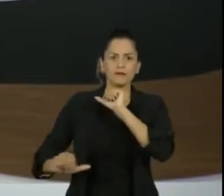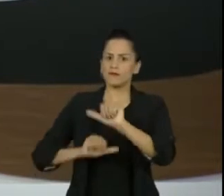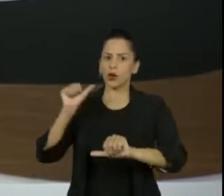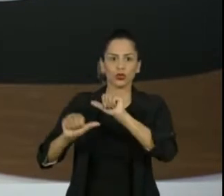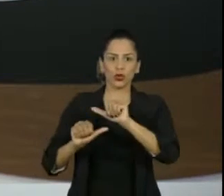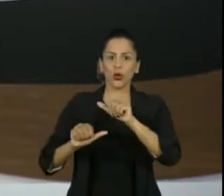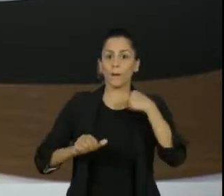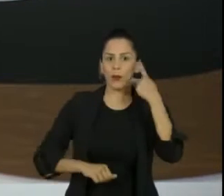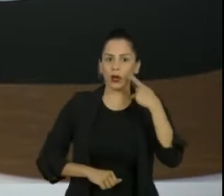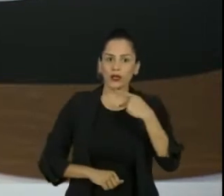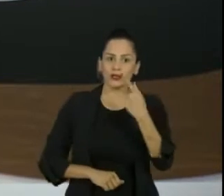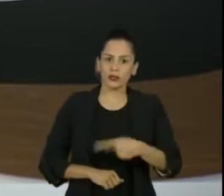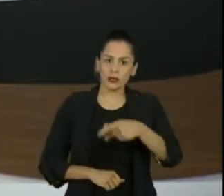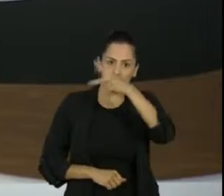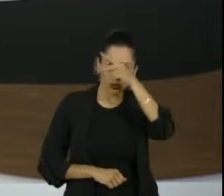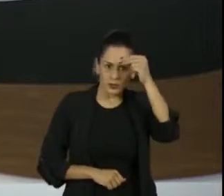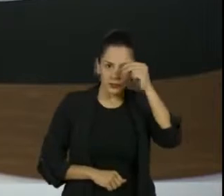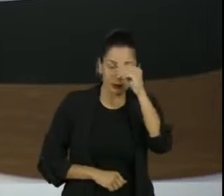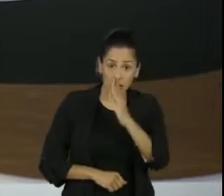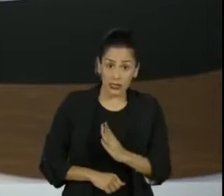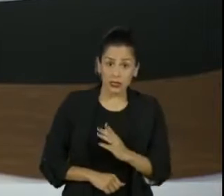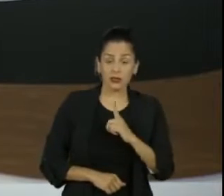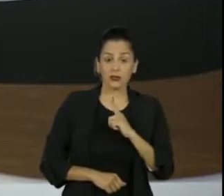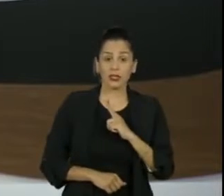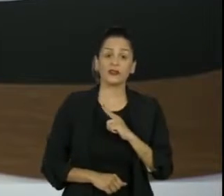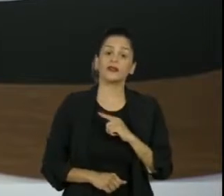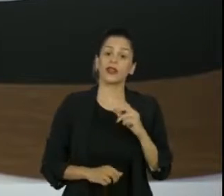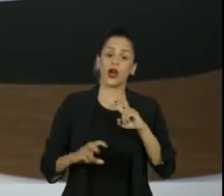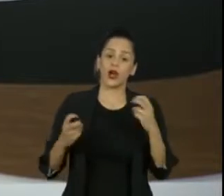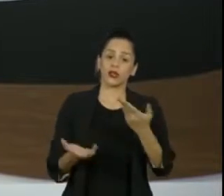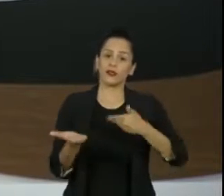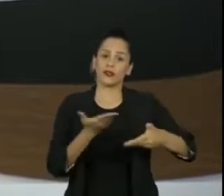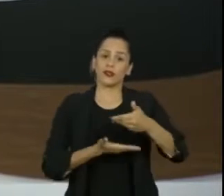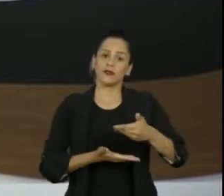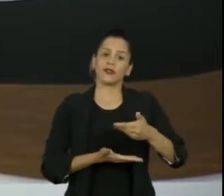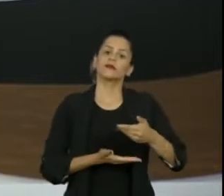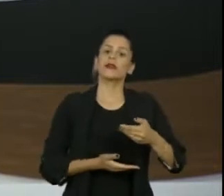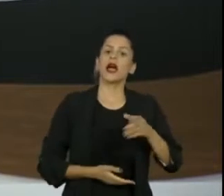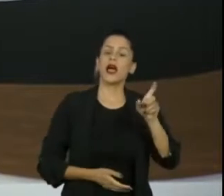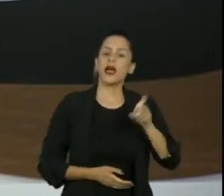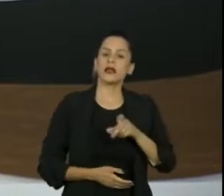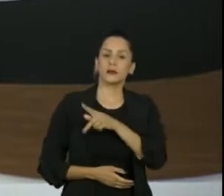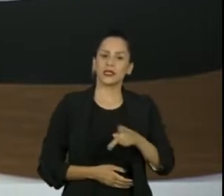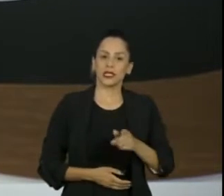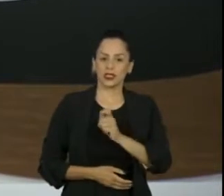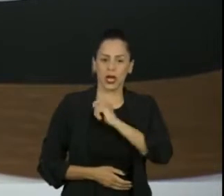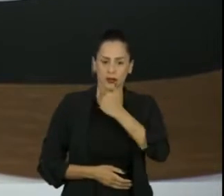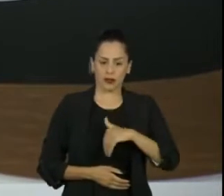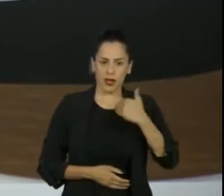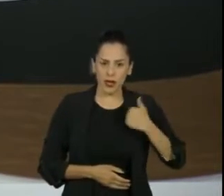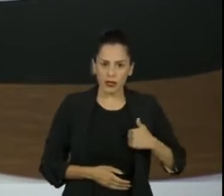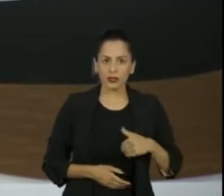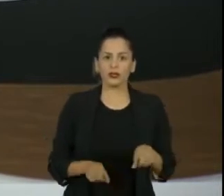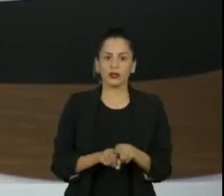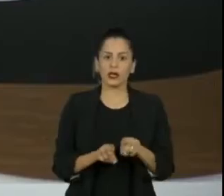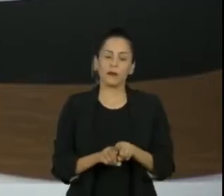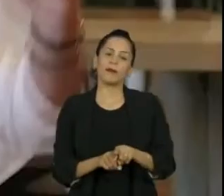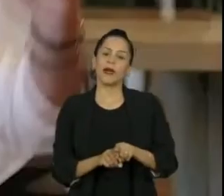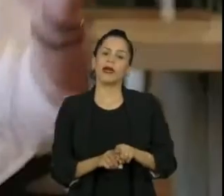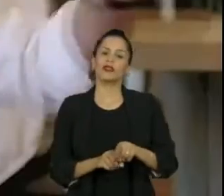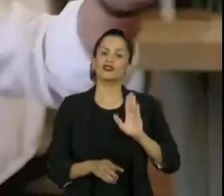o Roda Viva recebe o ex-presidente do Atlético Mineiro e prefeito reeleito de Belo Horizonte, Alexandre